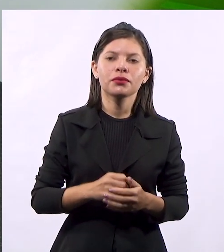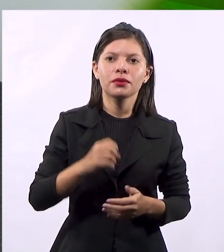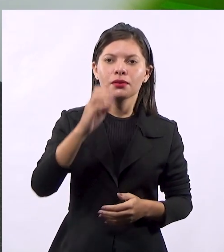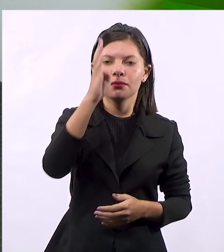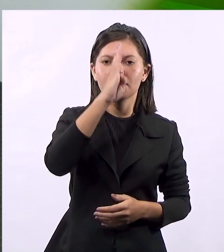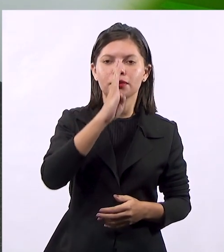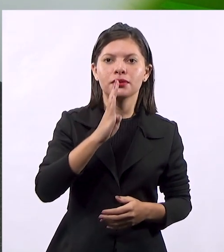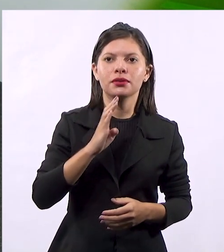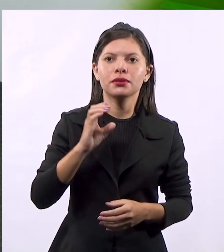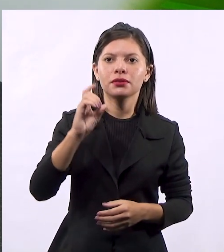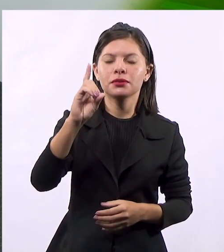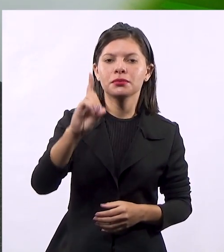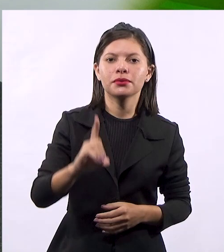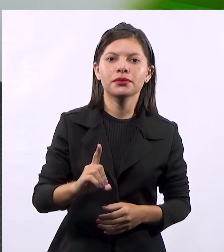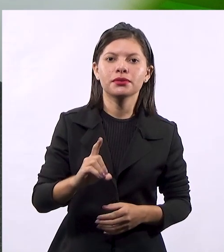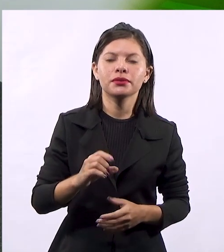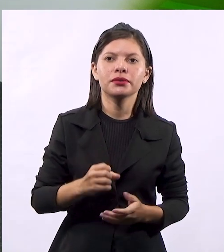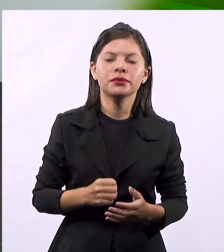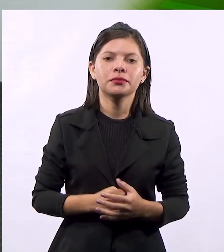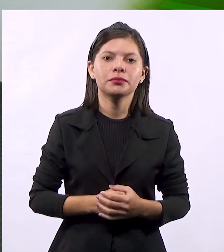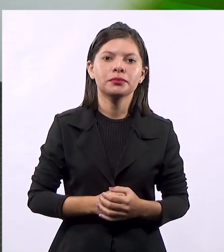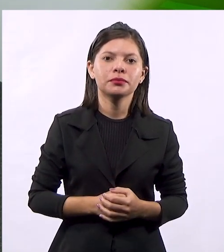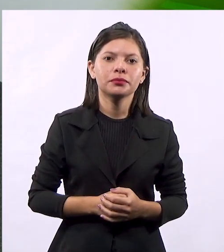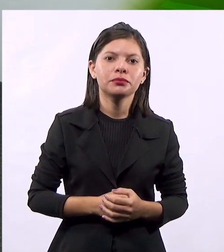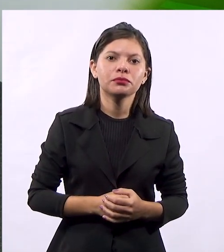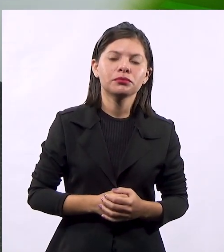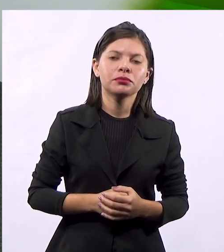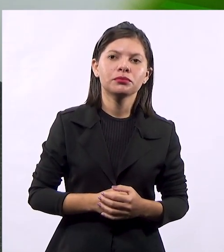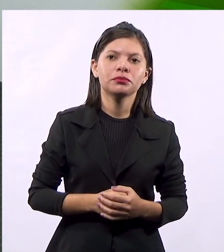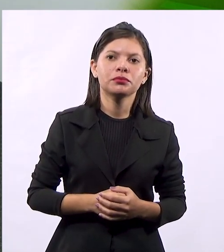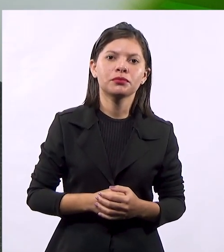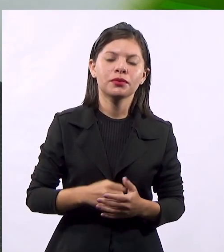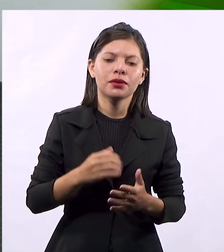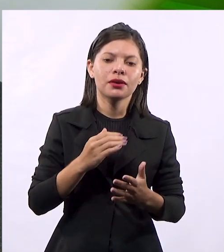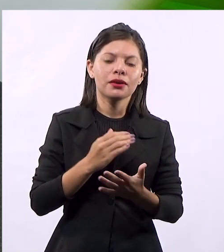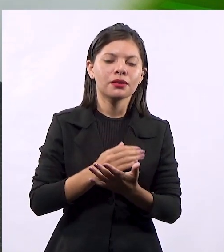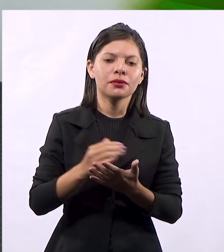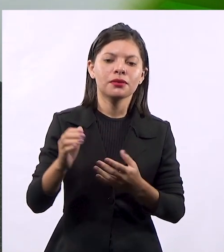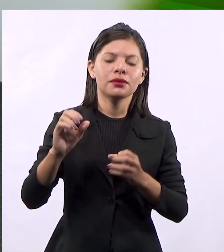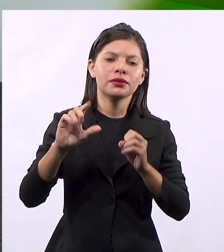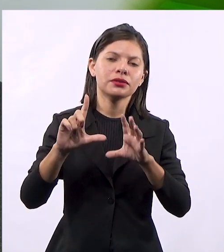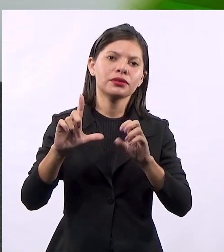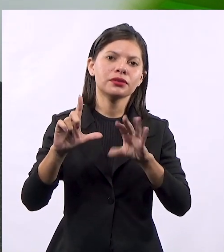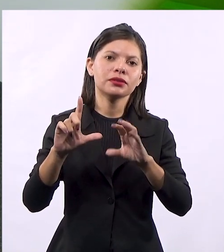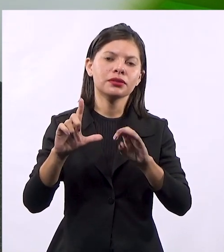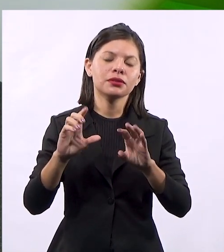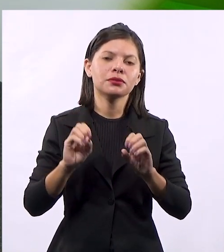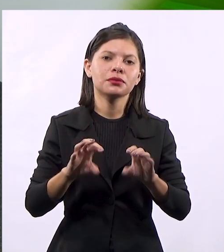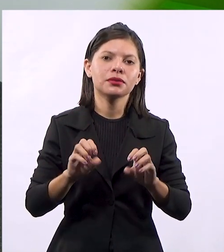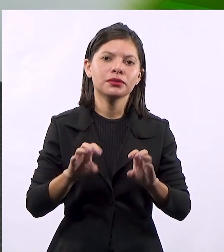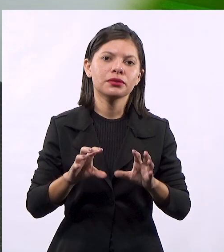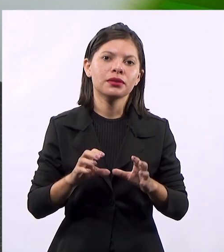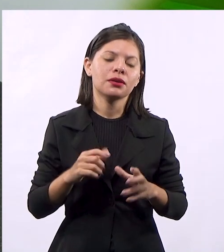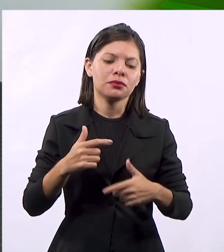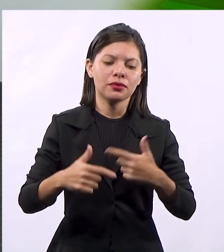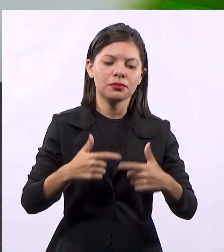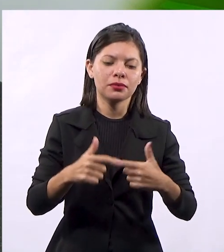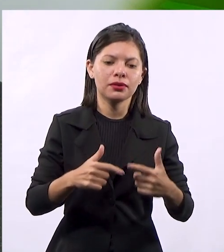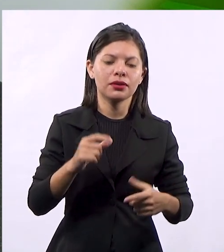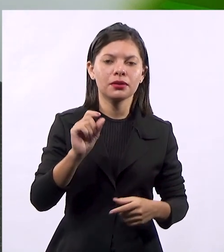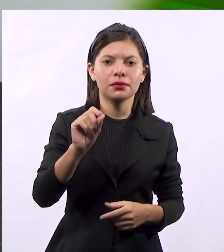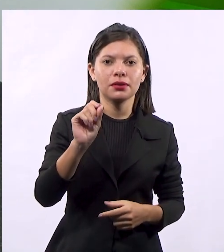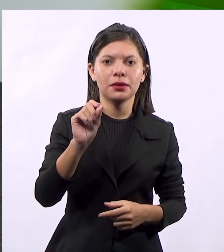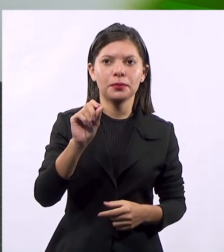Anabela. Bom, não poderia ser diferente. Vou começar aí com a leitura de um trechinho do livro Estado Brasileiro